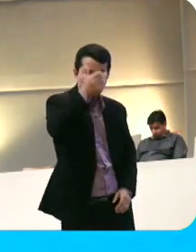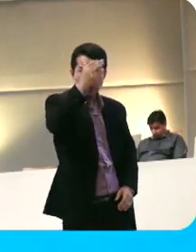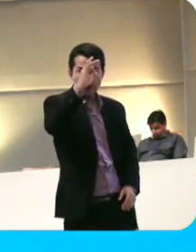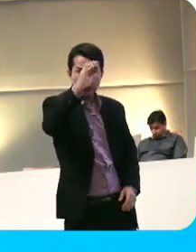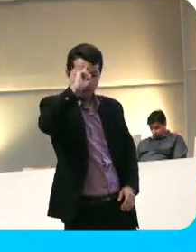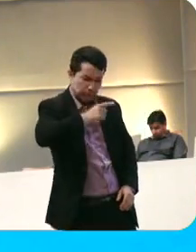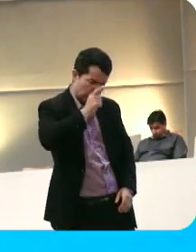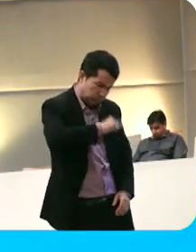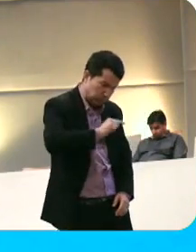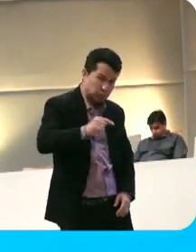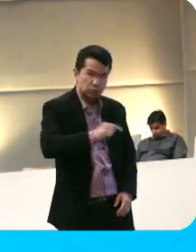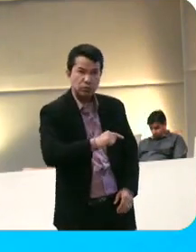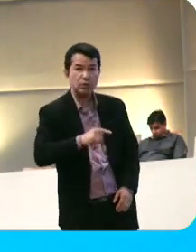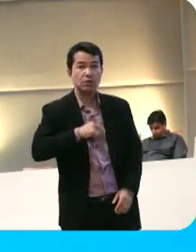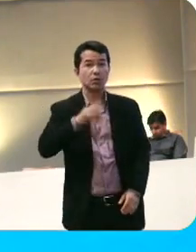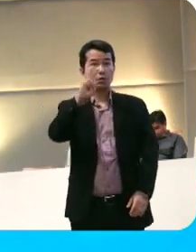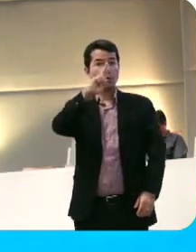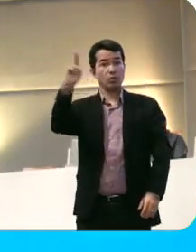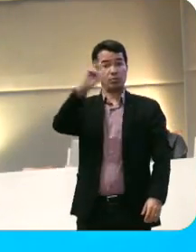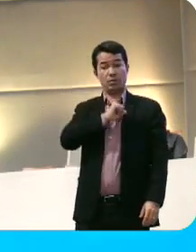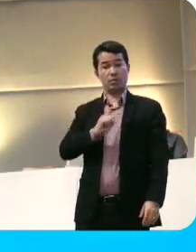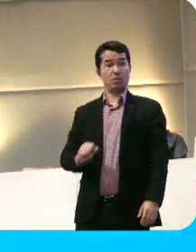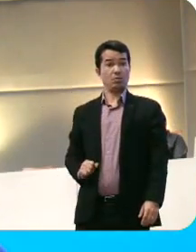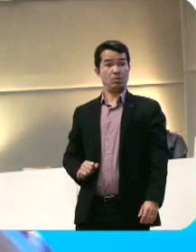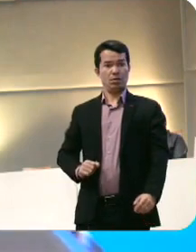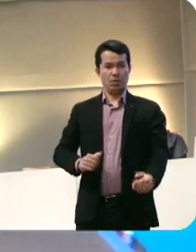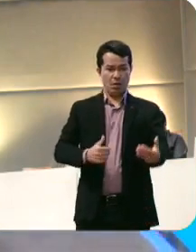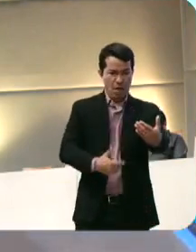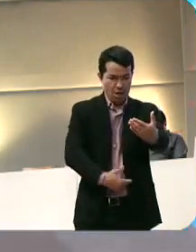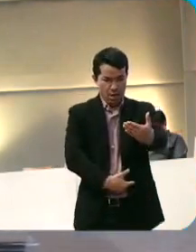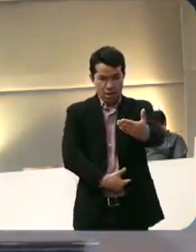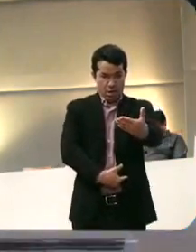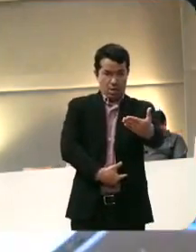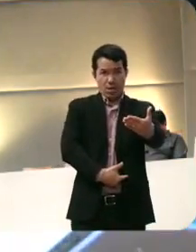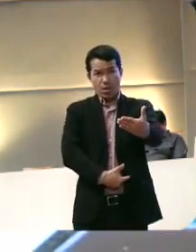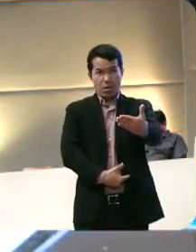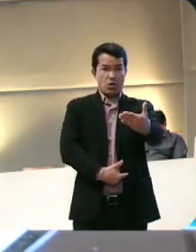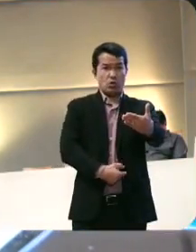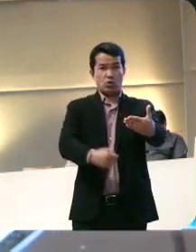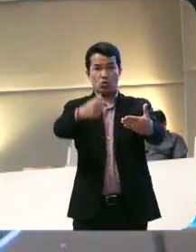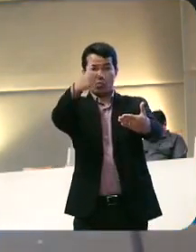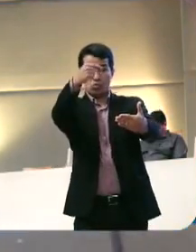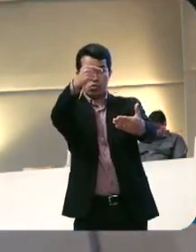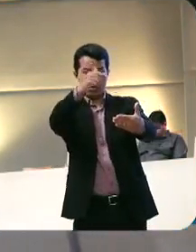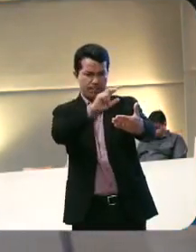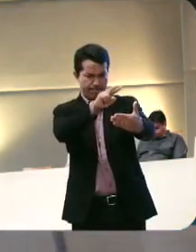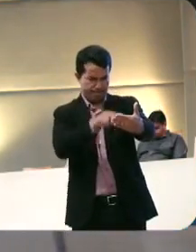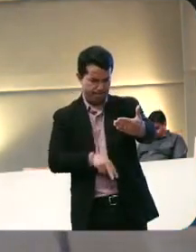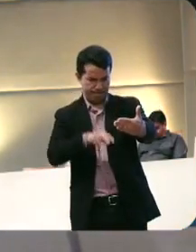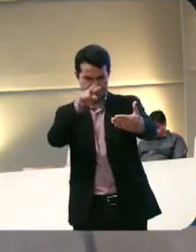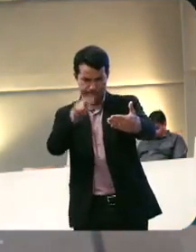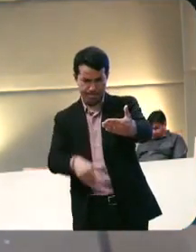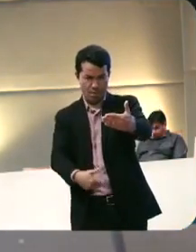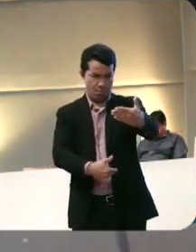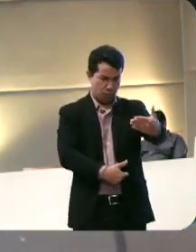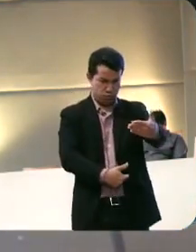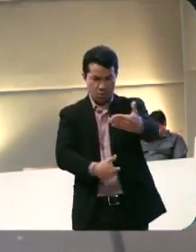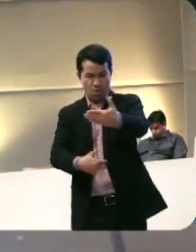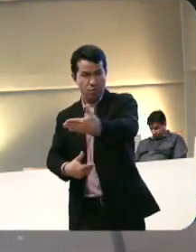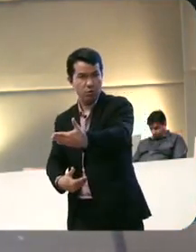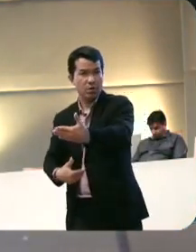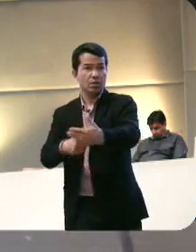o Senhor. Olha que tremendo. Agora ele volta para este lugar, e ele está subindo